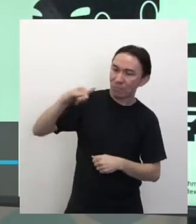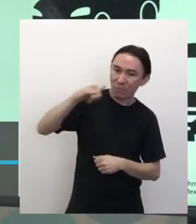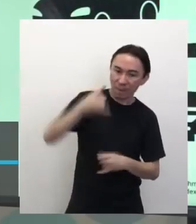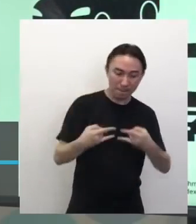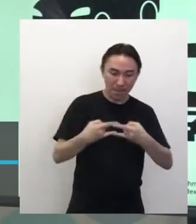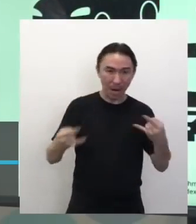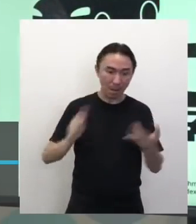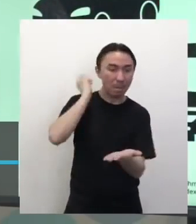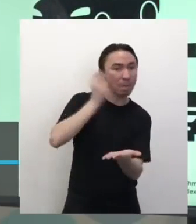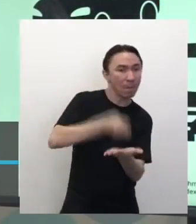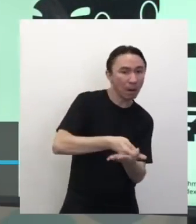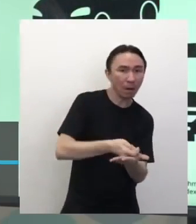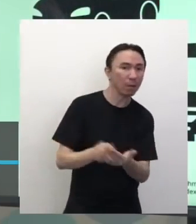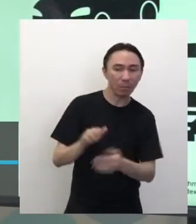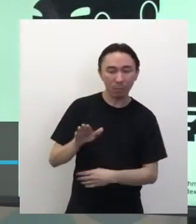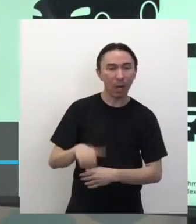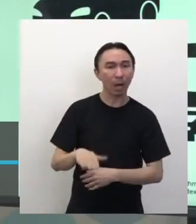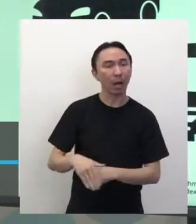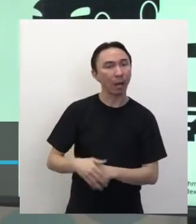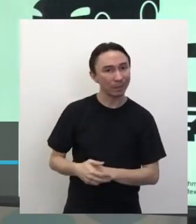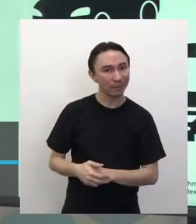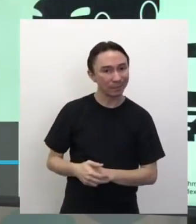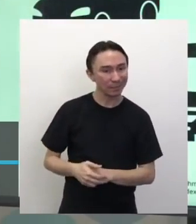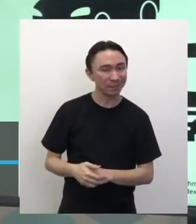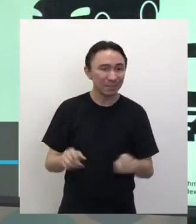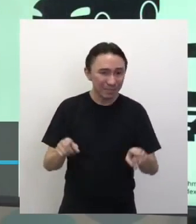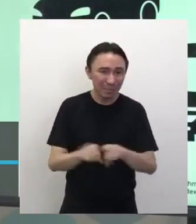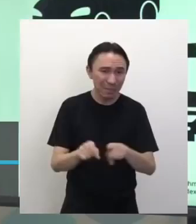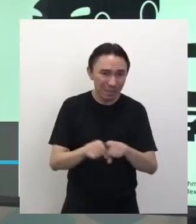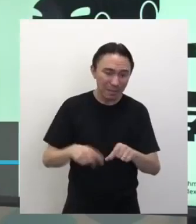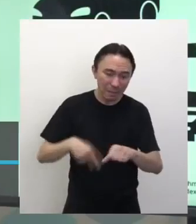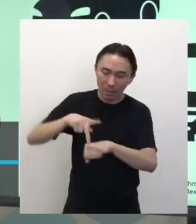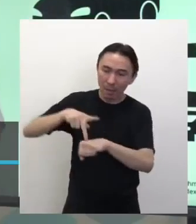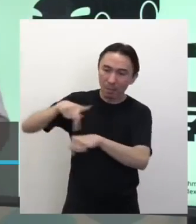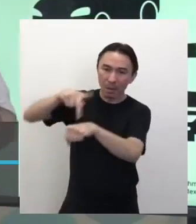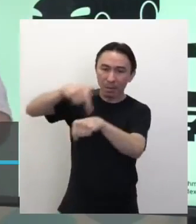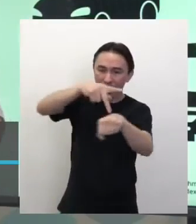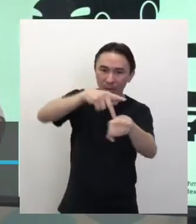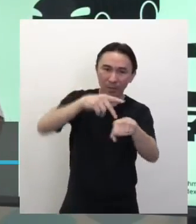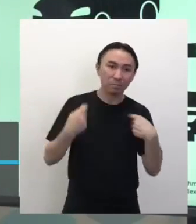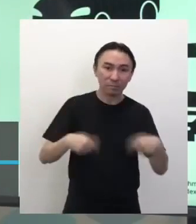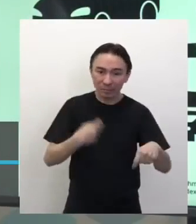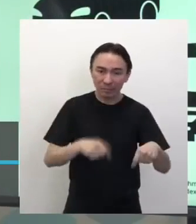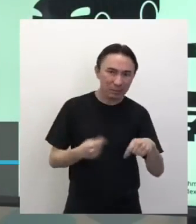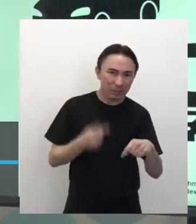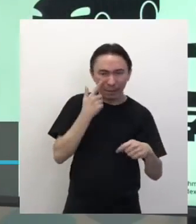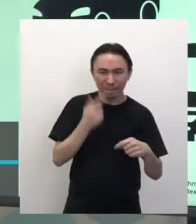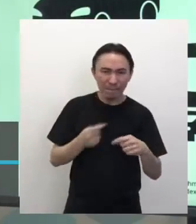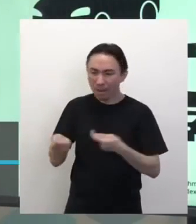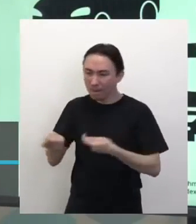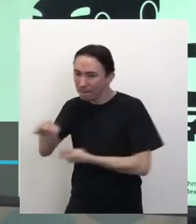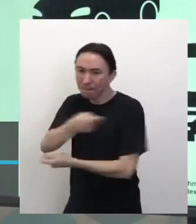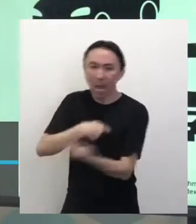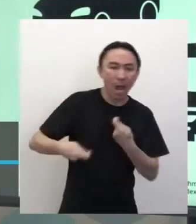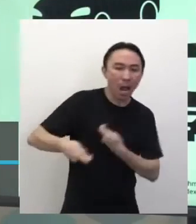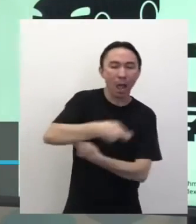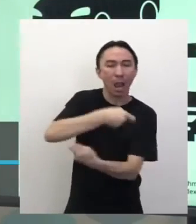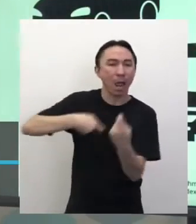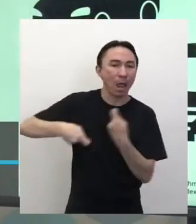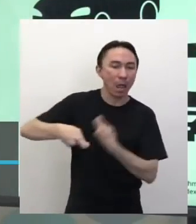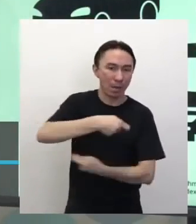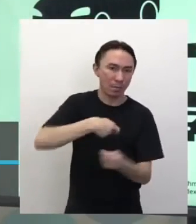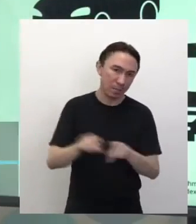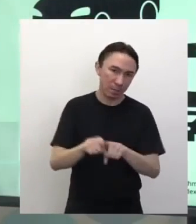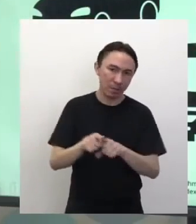também a questão da necessidade econômica entre os países, né, principalmente essas questões aí de negócios e também do